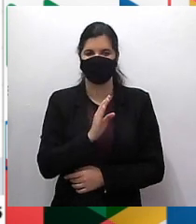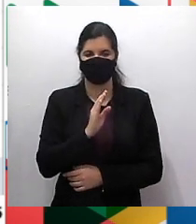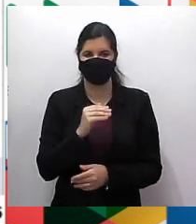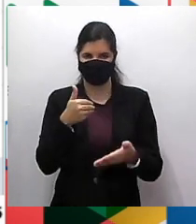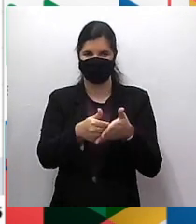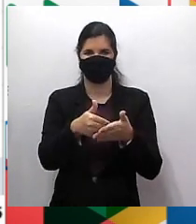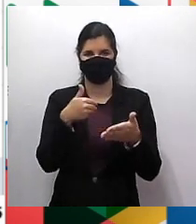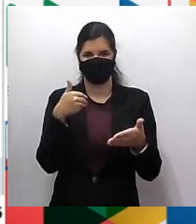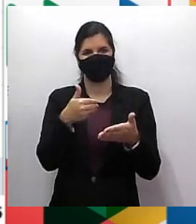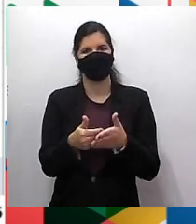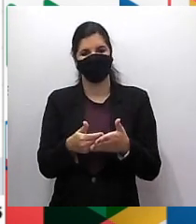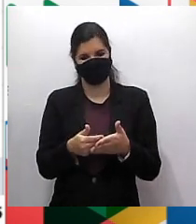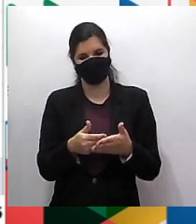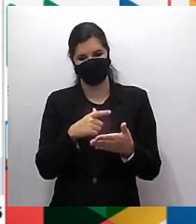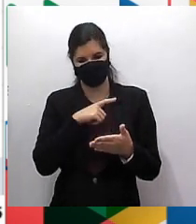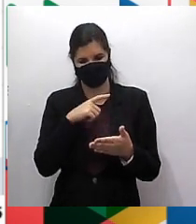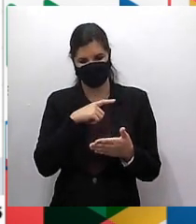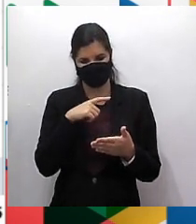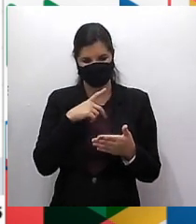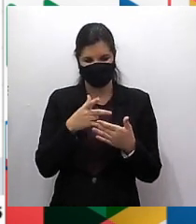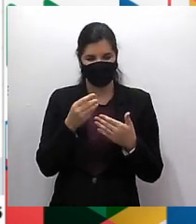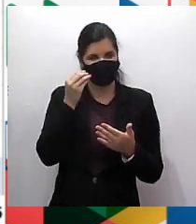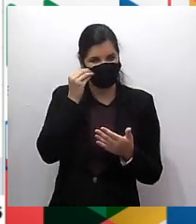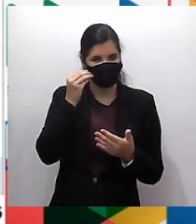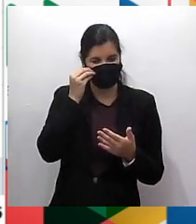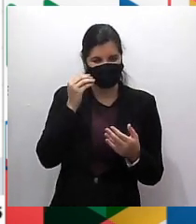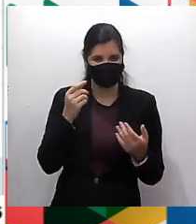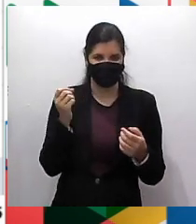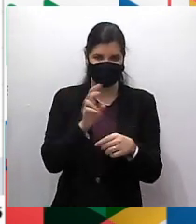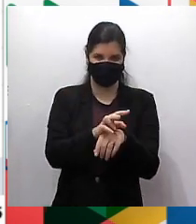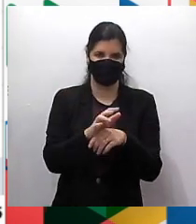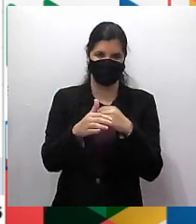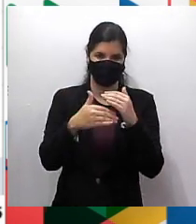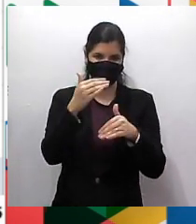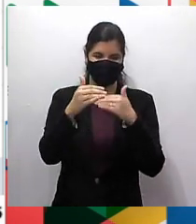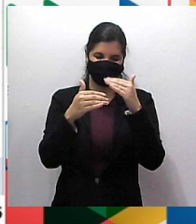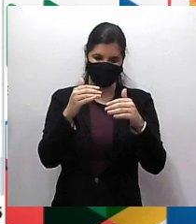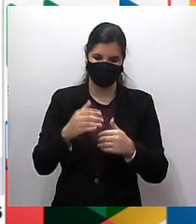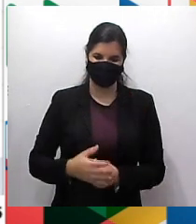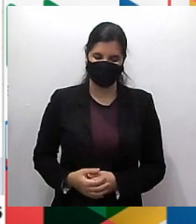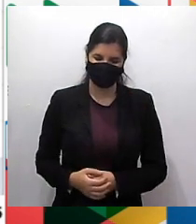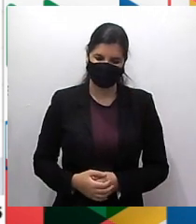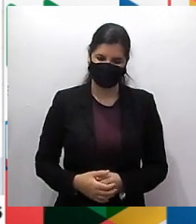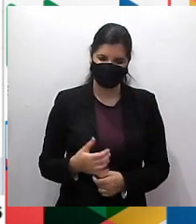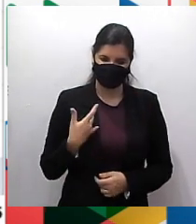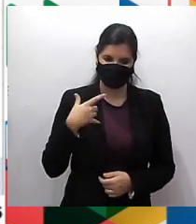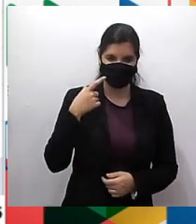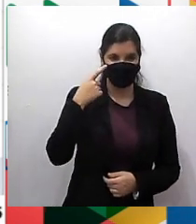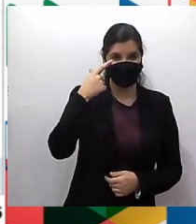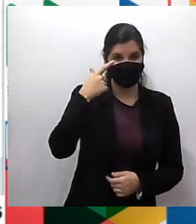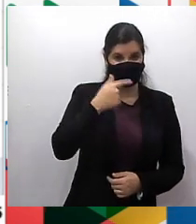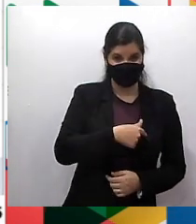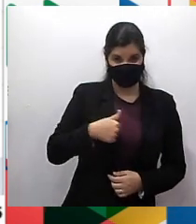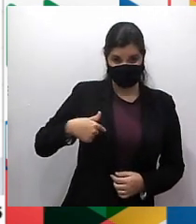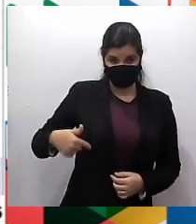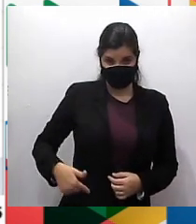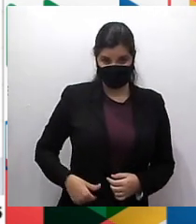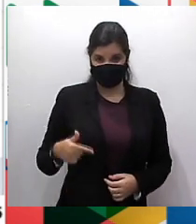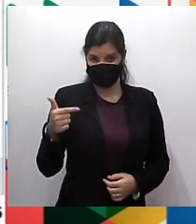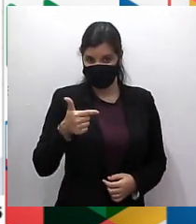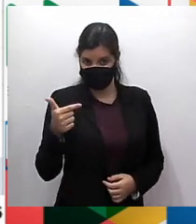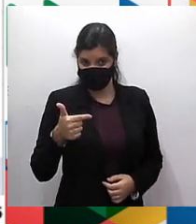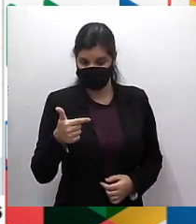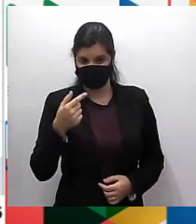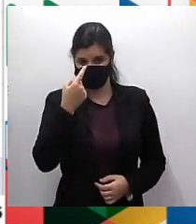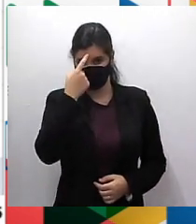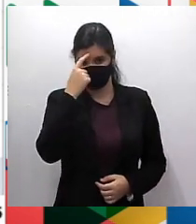todos países semiperiféricos tentando ganhar espaço nesse cenário. Veja, quando eu entro com a China ali em segundo lugar, com a Índia em